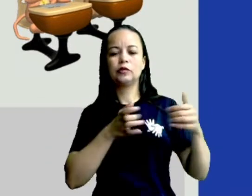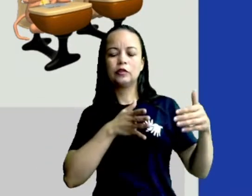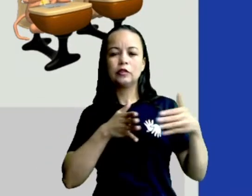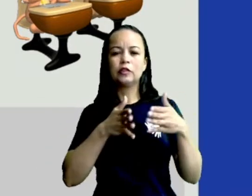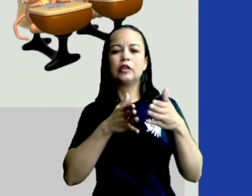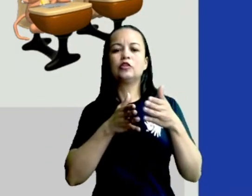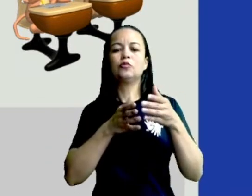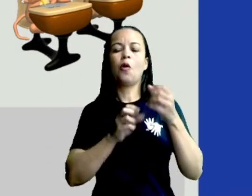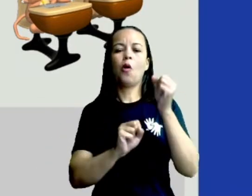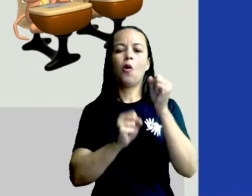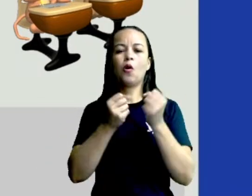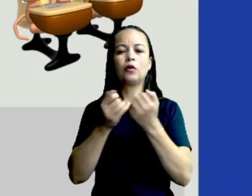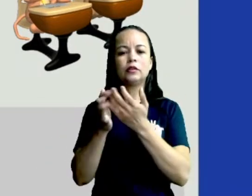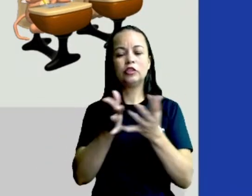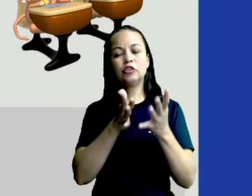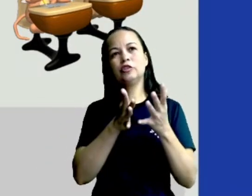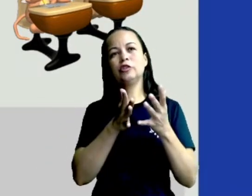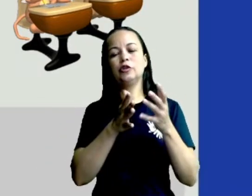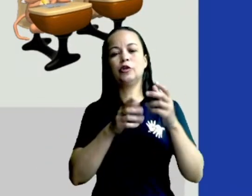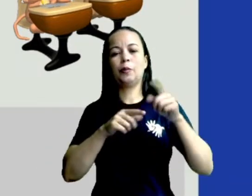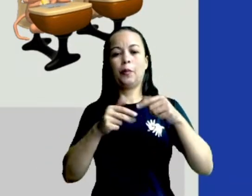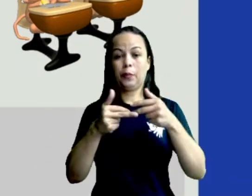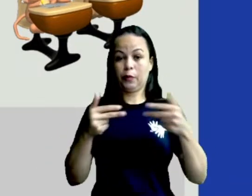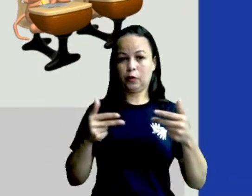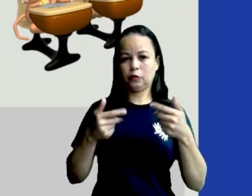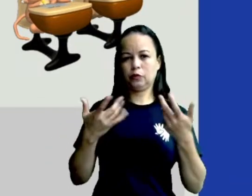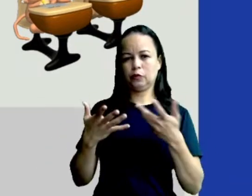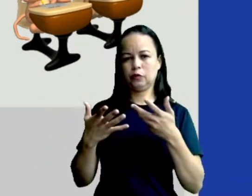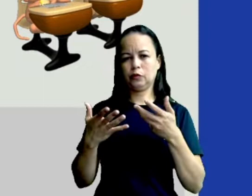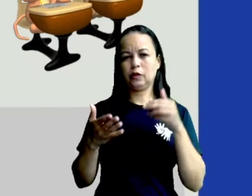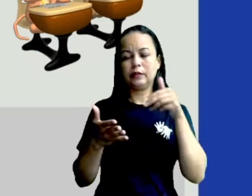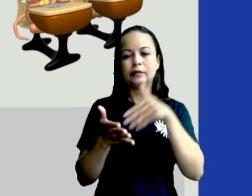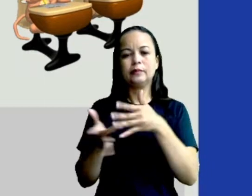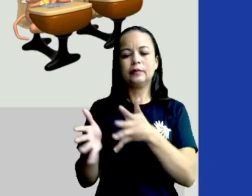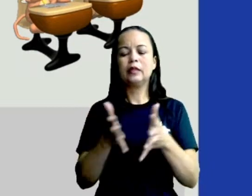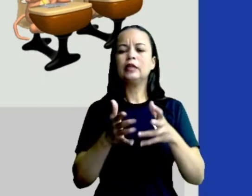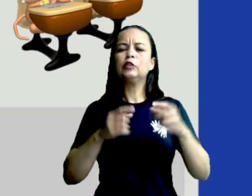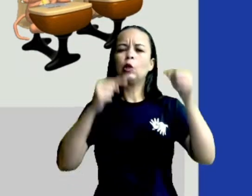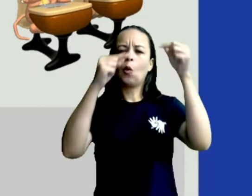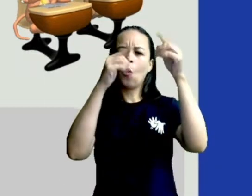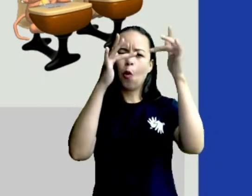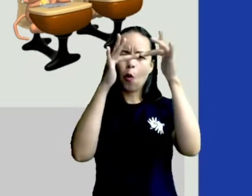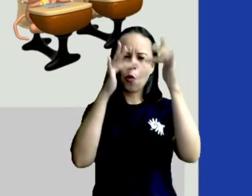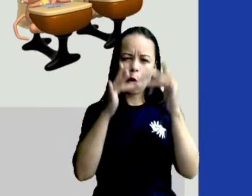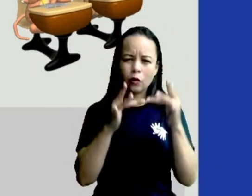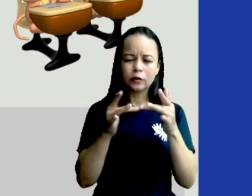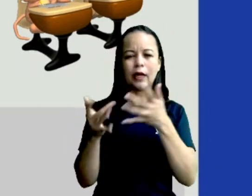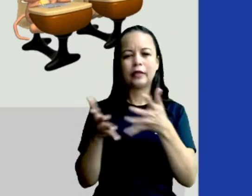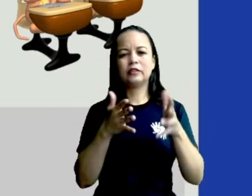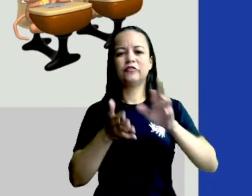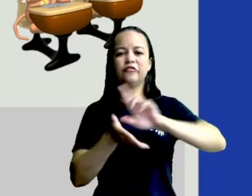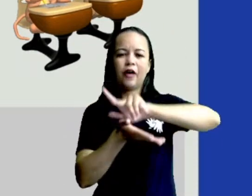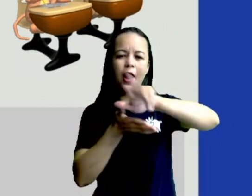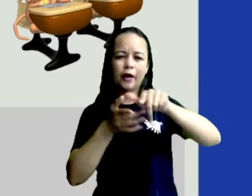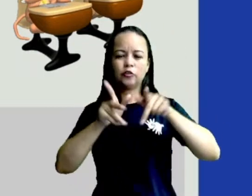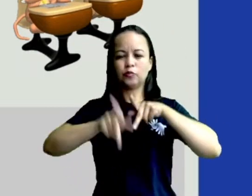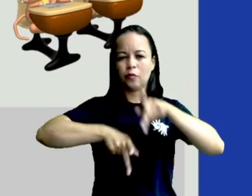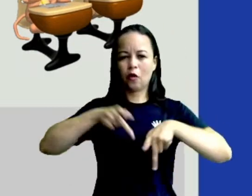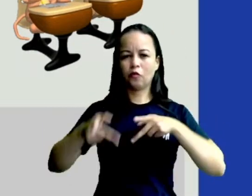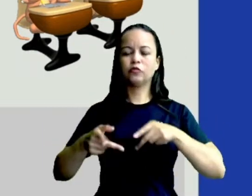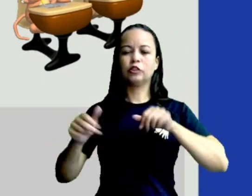de produtos, ocasionando a intensificação dos contatos de diversos povos e de